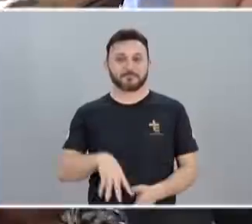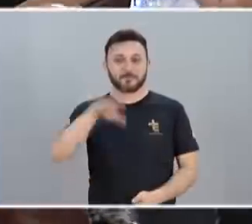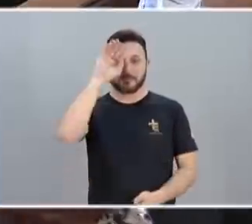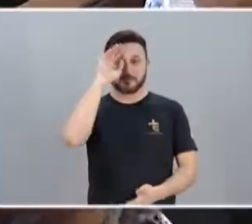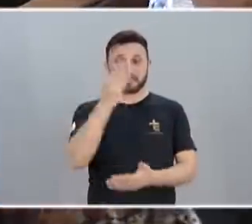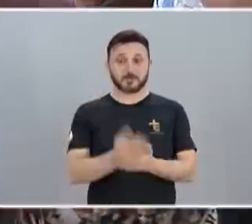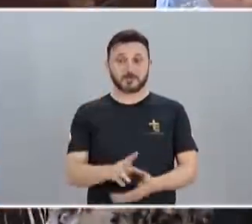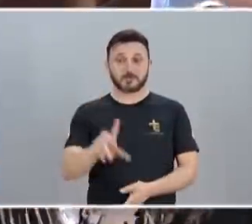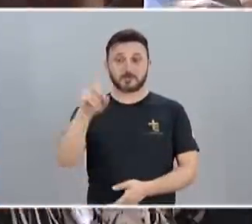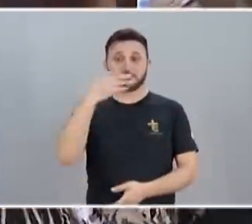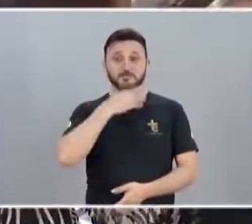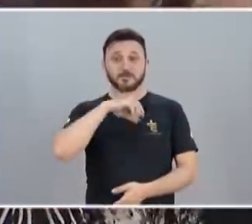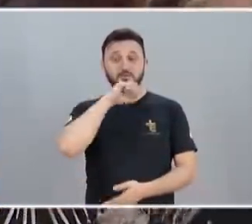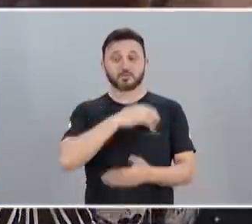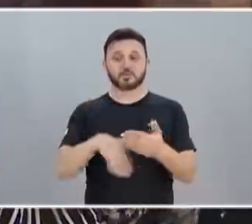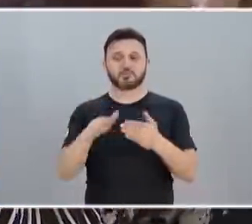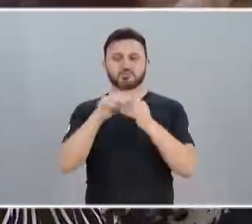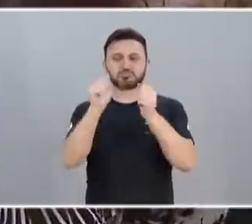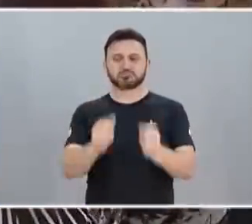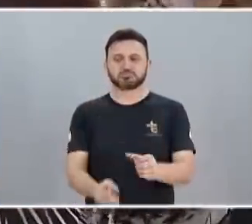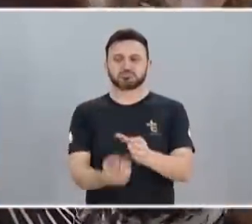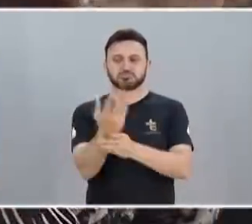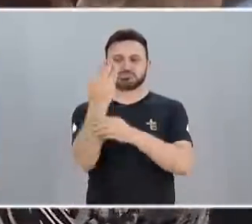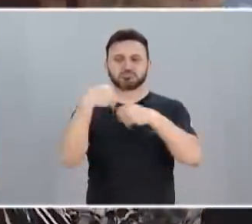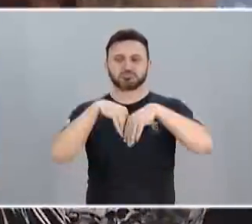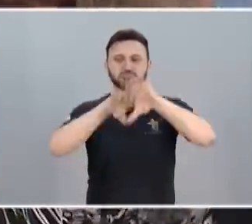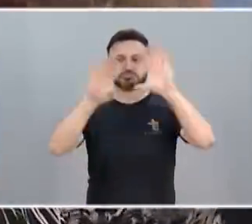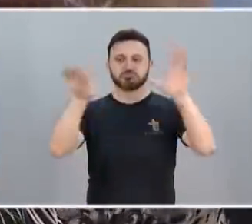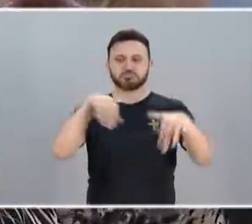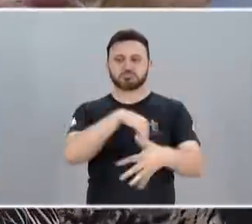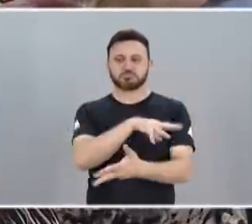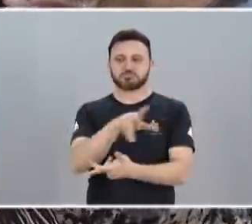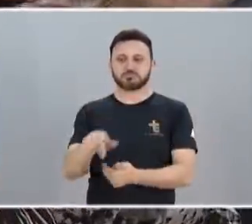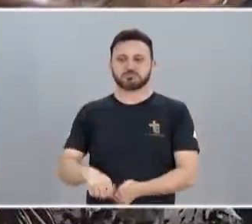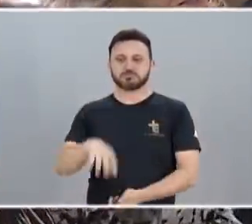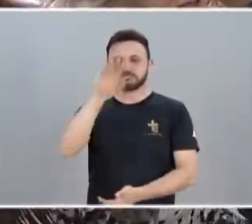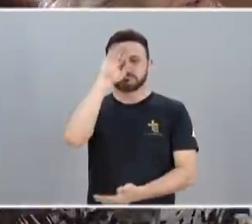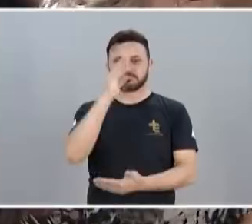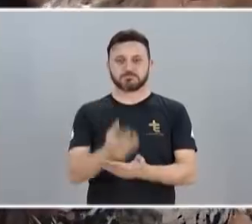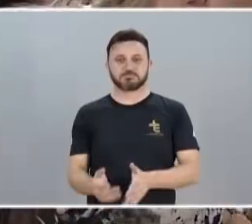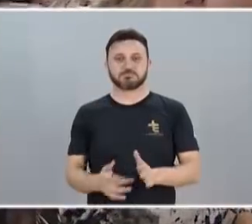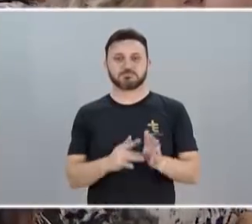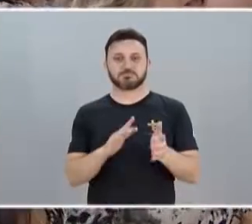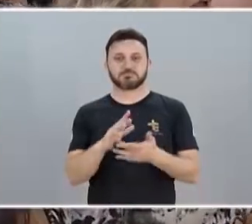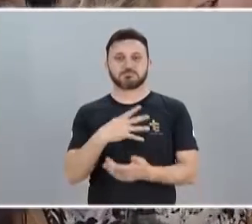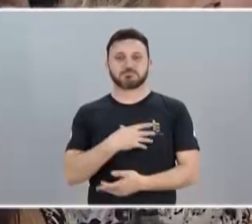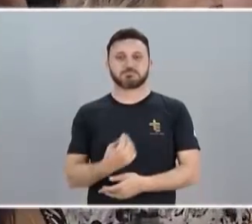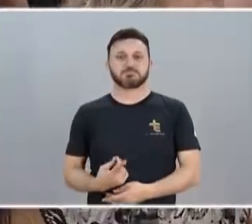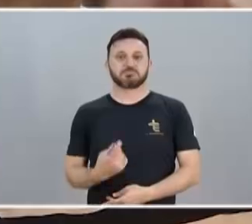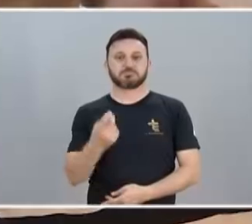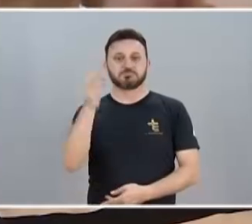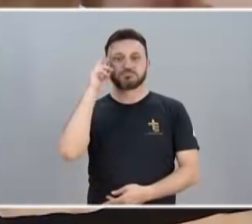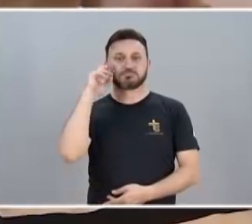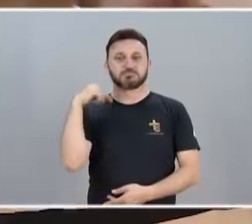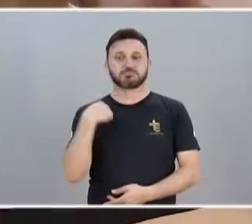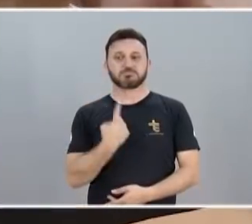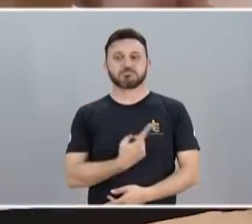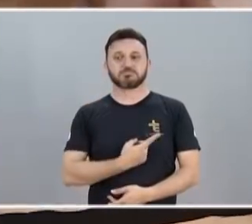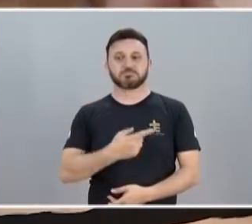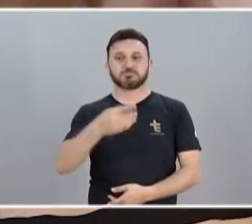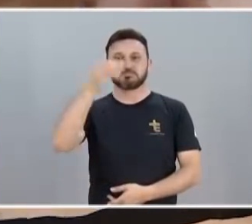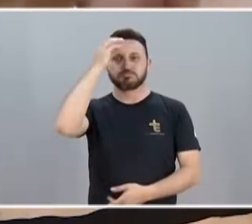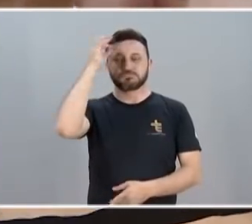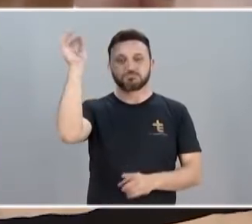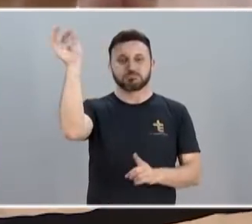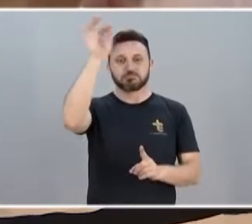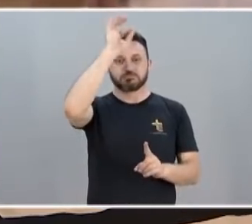Creio em Deus Pai Todo-Poderoso, Criador do céu e da terra, e em Jesus Cristo, seu único